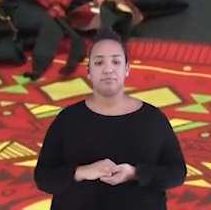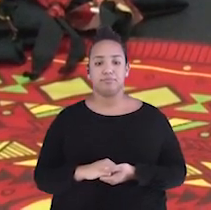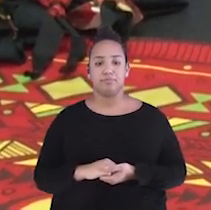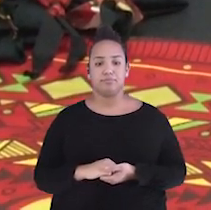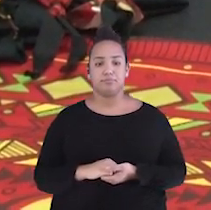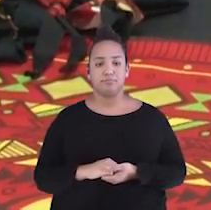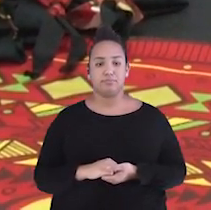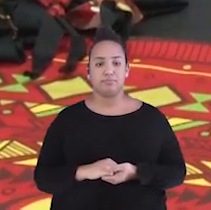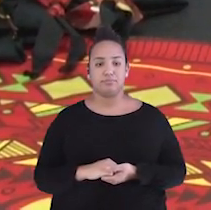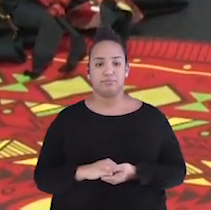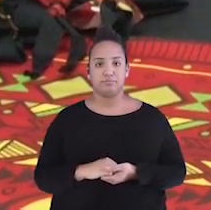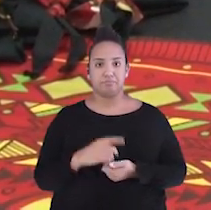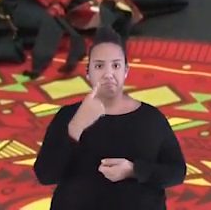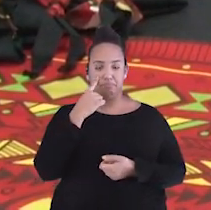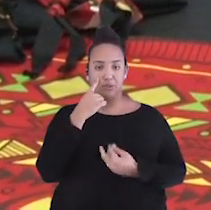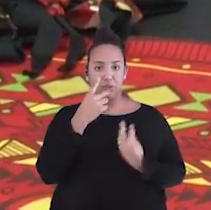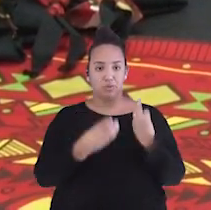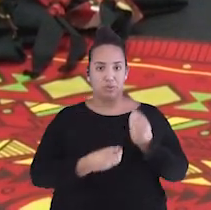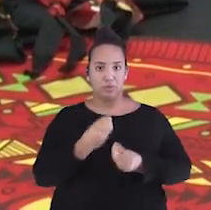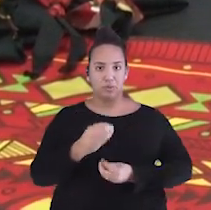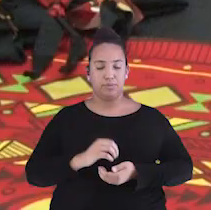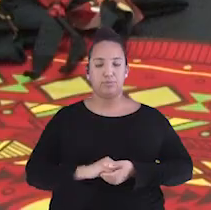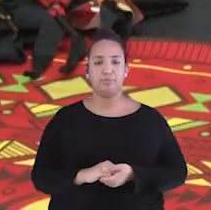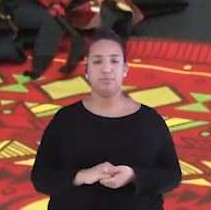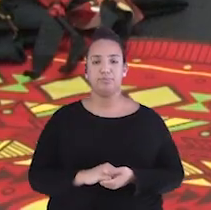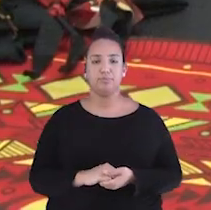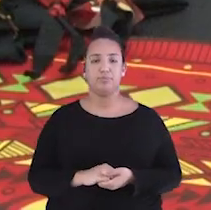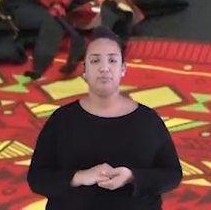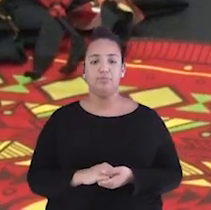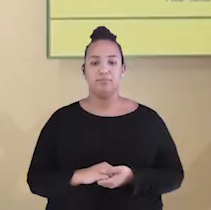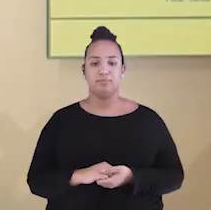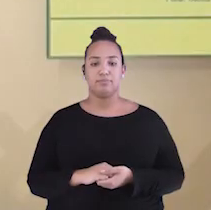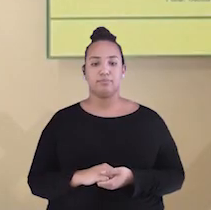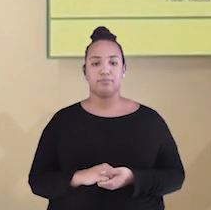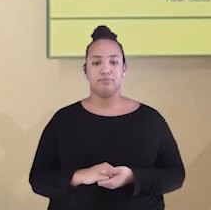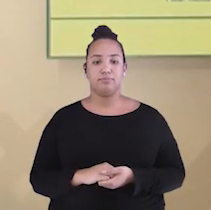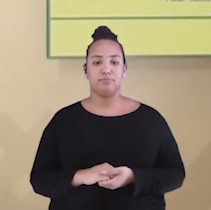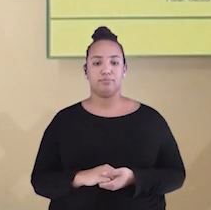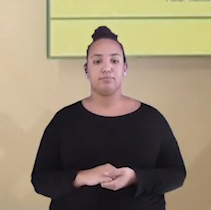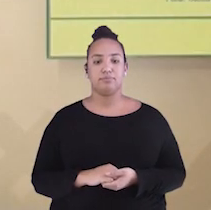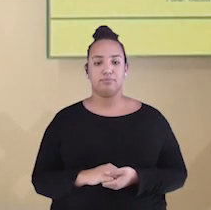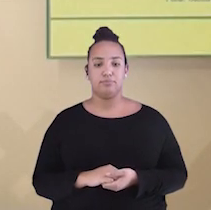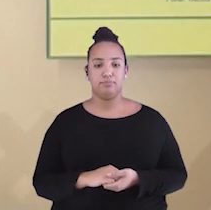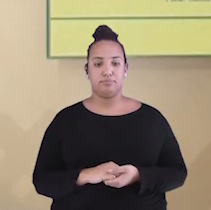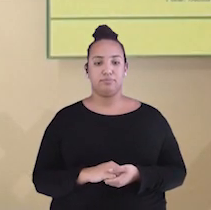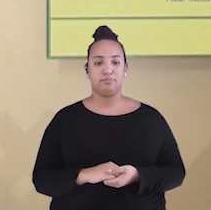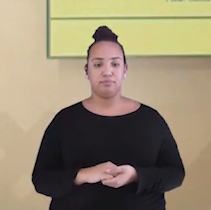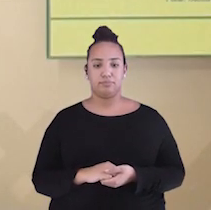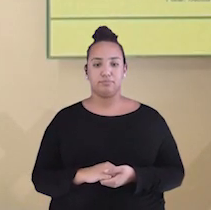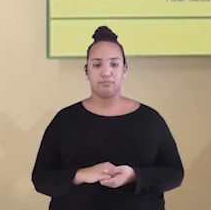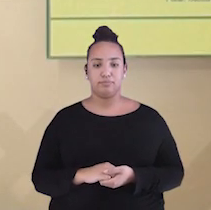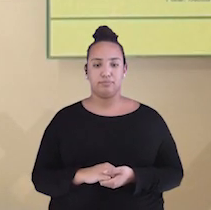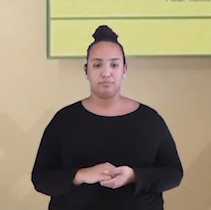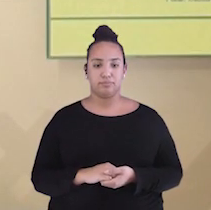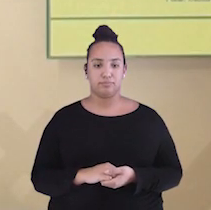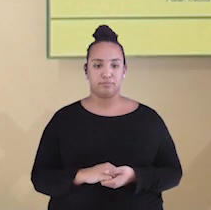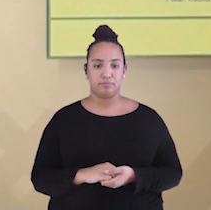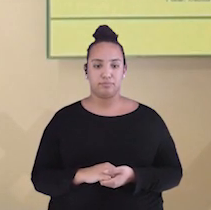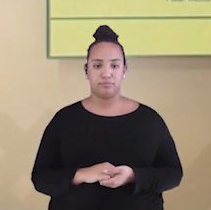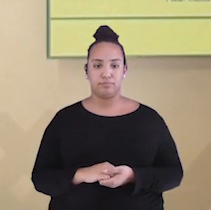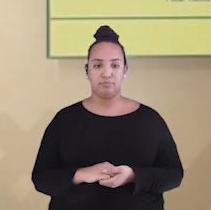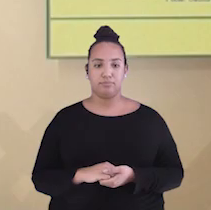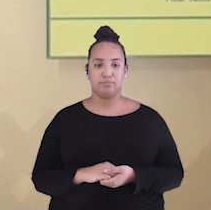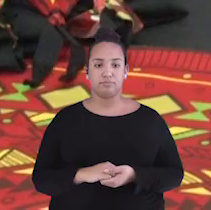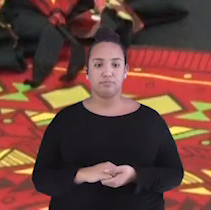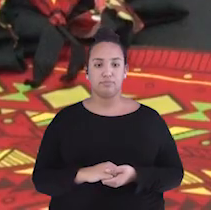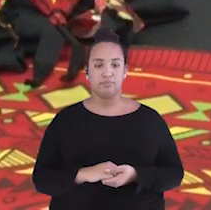Mais na parte da extremidade, tá bom, gente? Assim. Mais próximo da ponta do tecido. Isso mesmo, mais